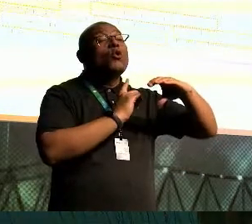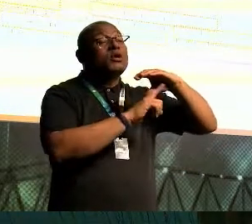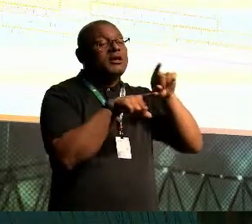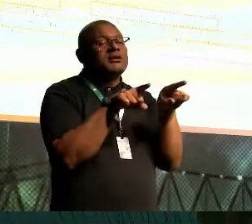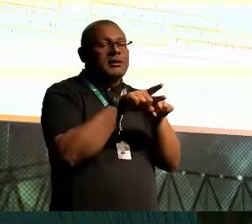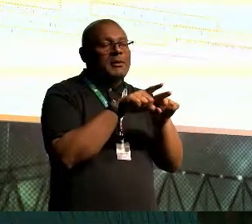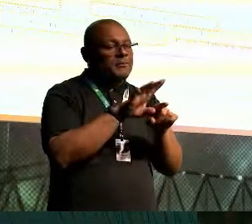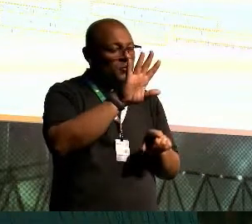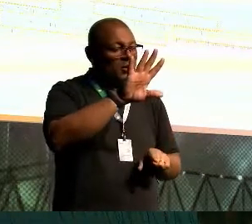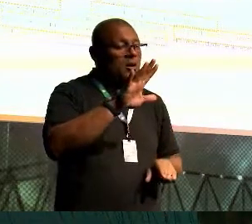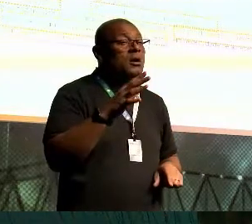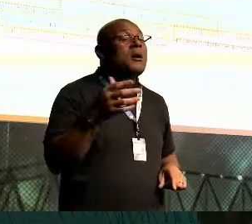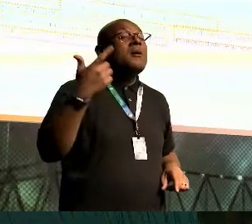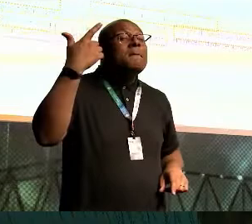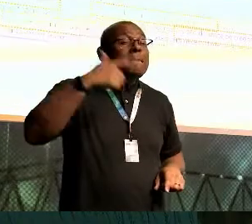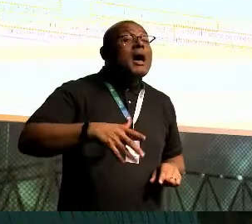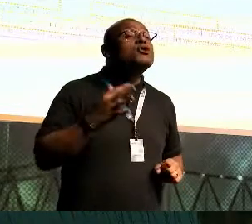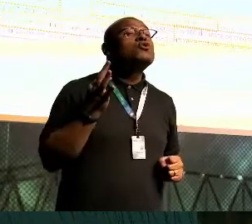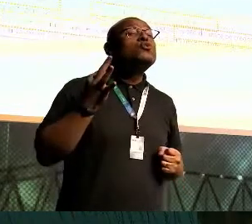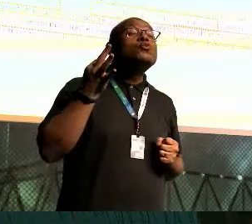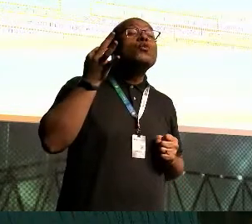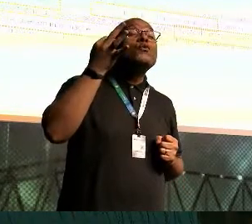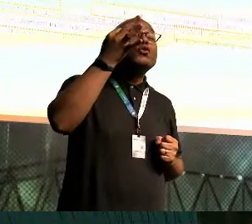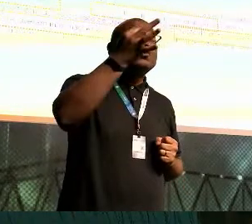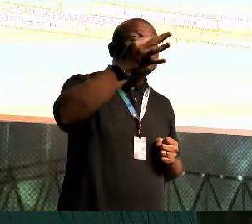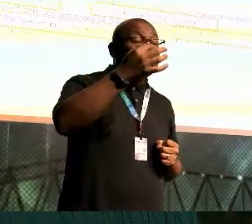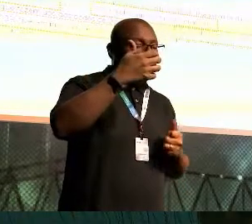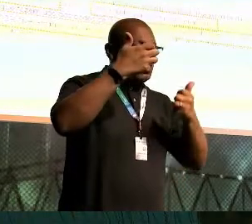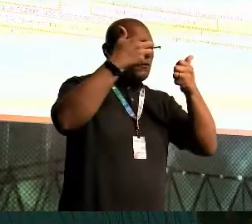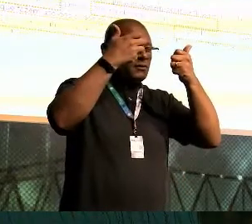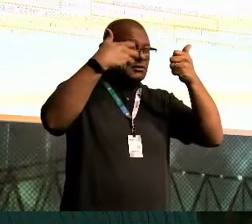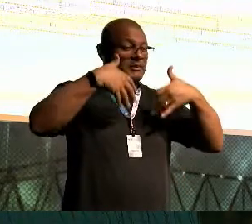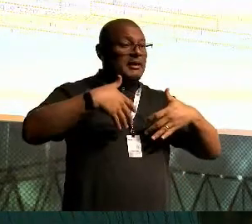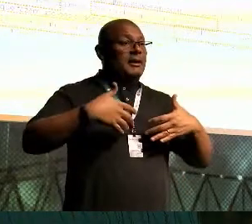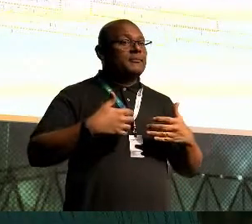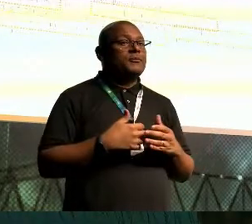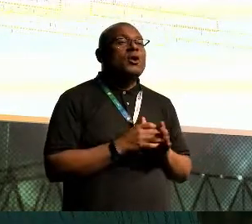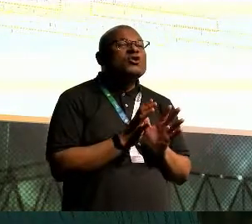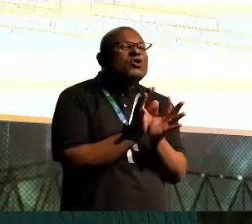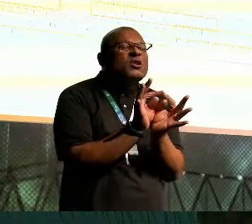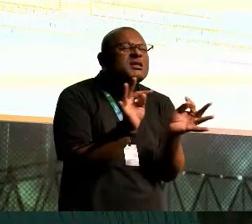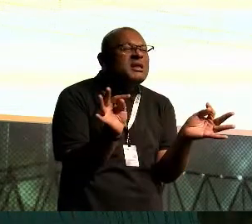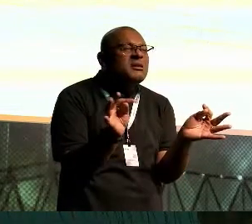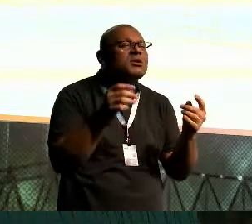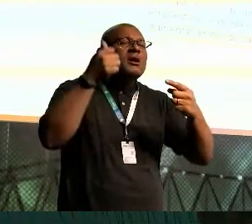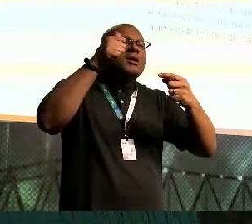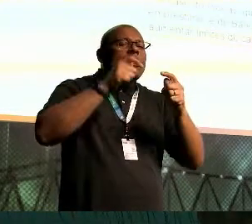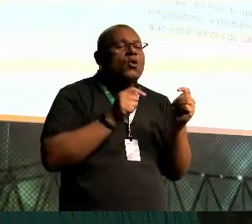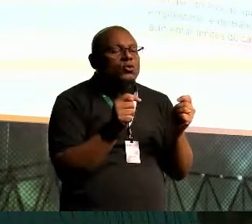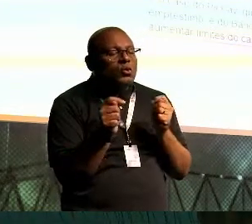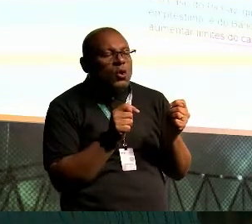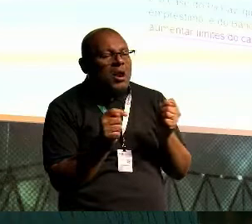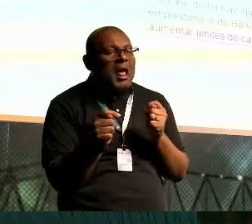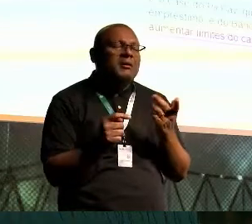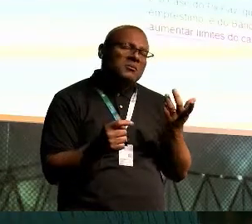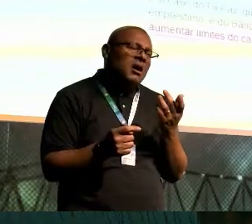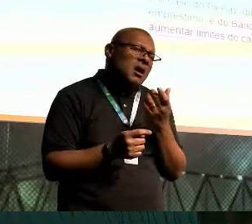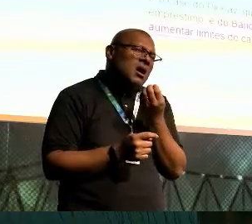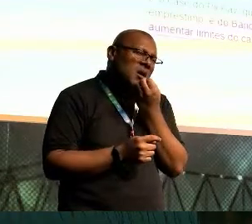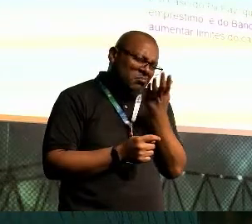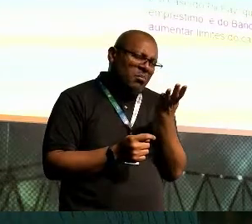do que seriam esses benefícios, tá? Nos próximos slides aí, além de simplesmente ver e fazer a gestão, que eu acho que é só um